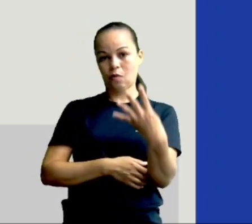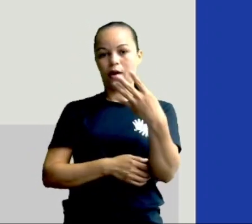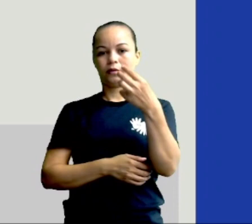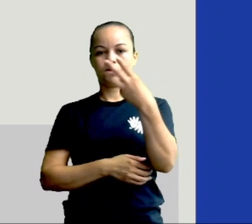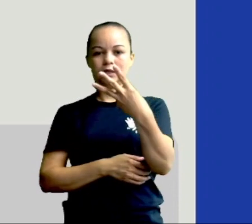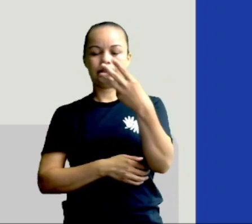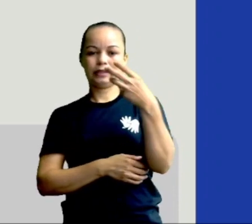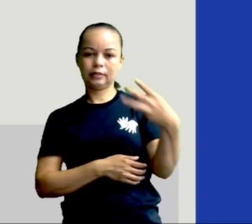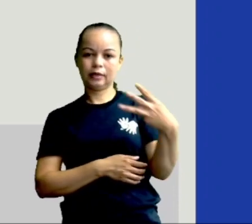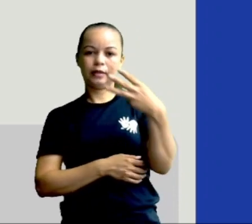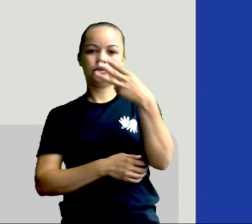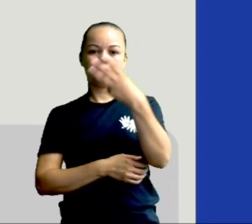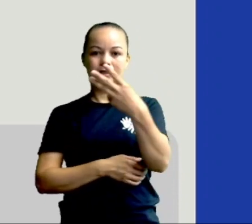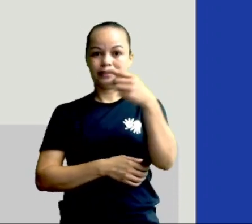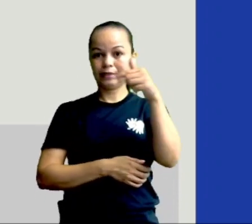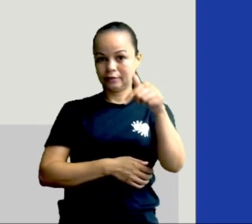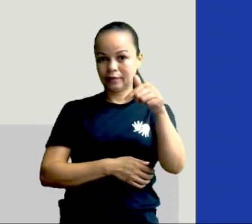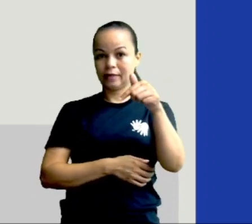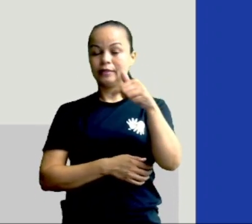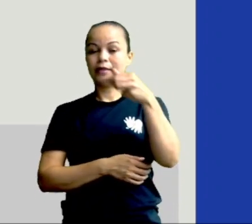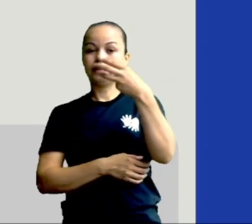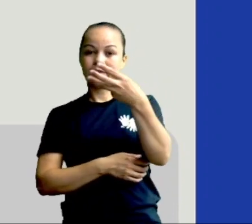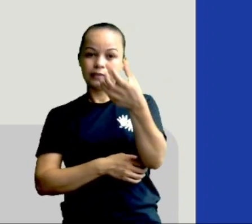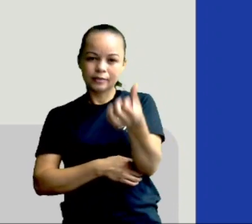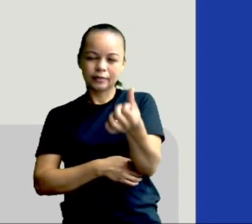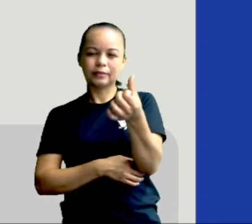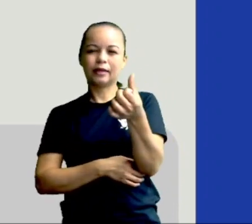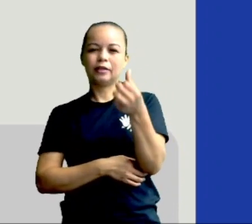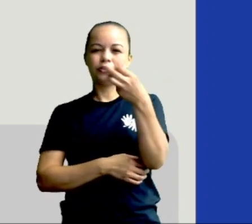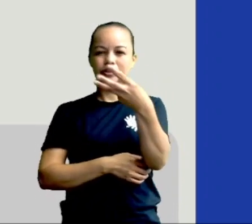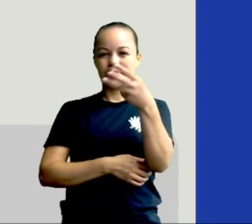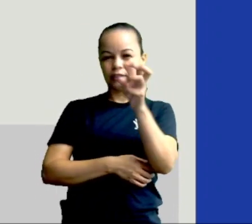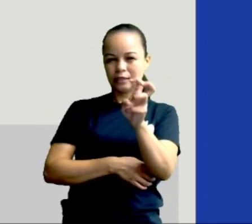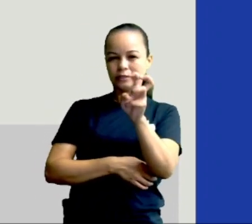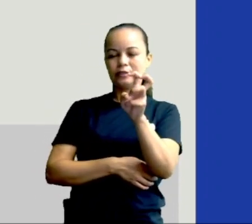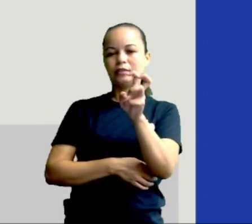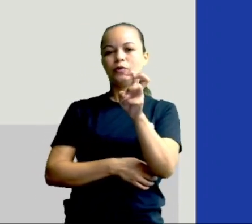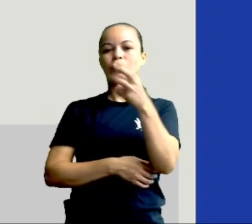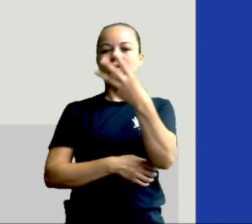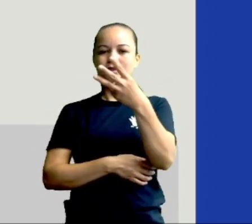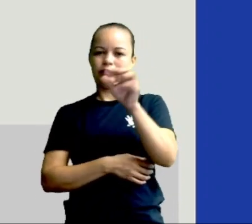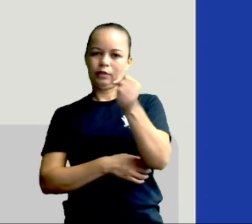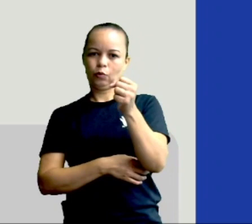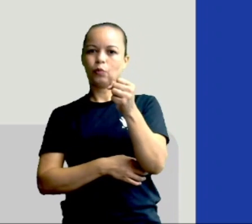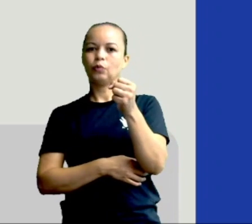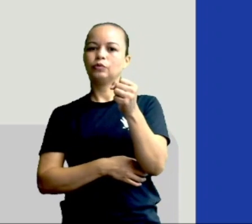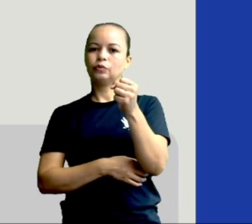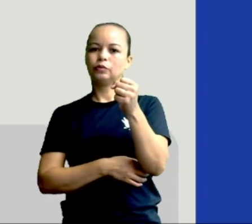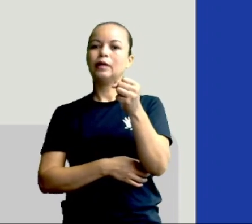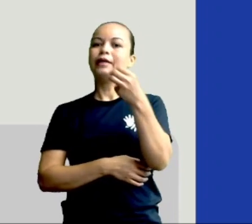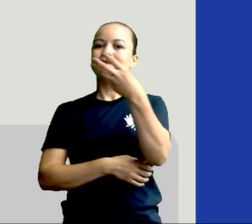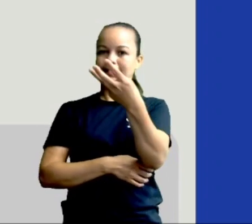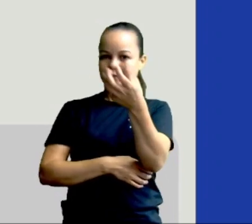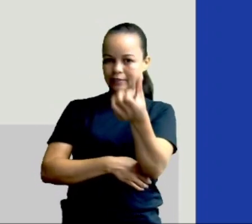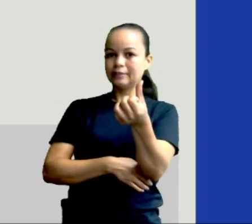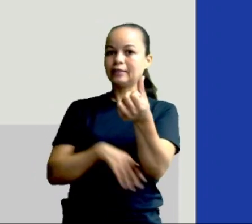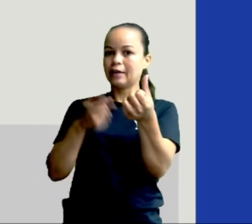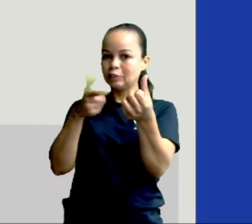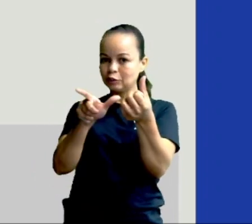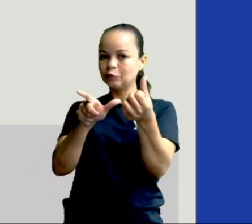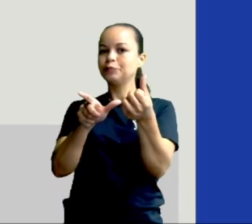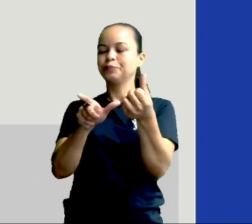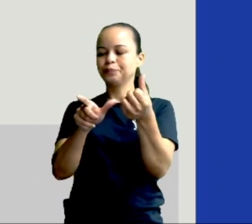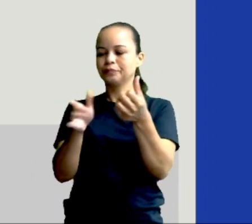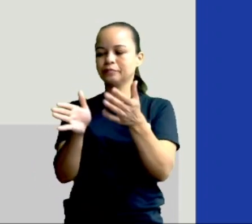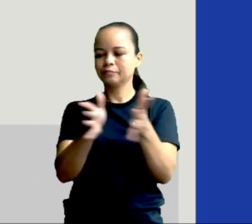33, 37, 36, 35, 38, 36 novamente, ó. Vamos